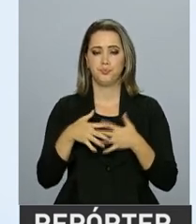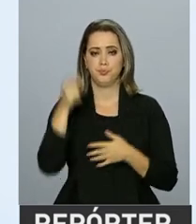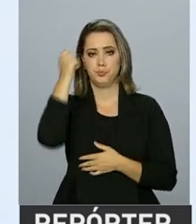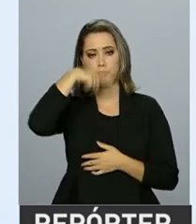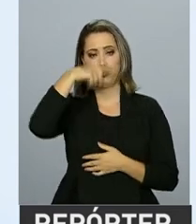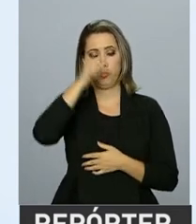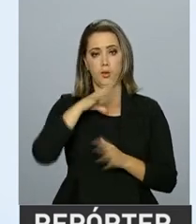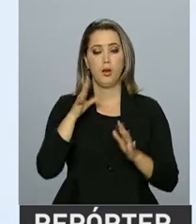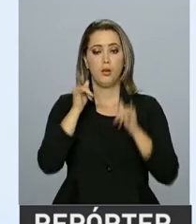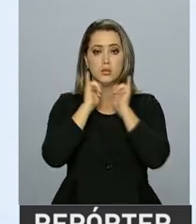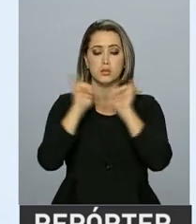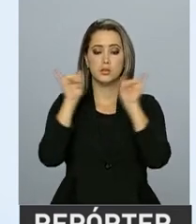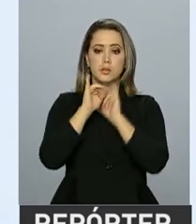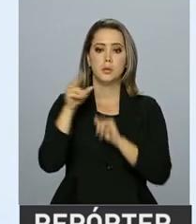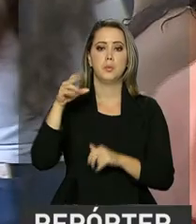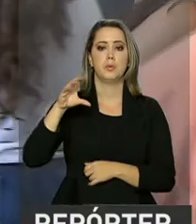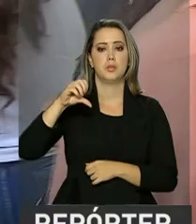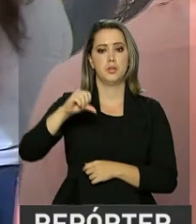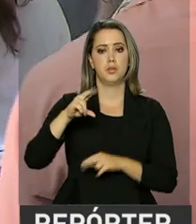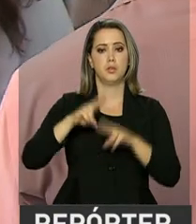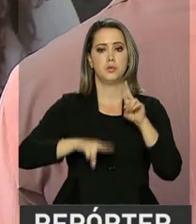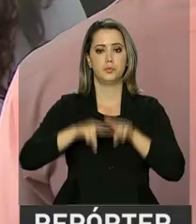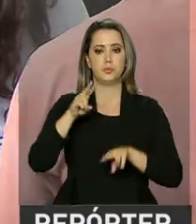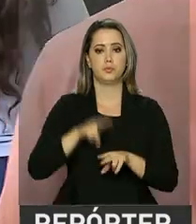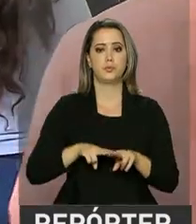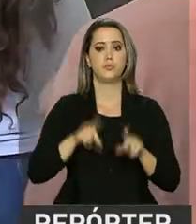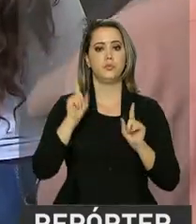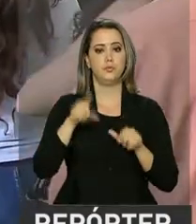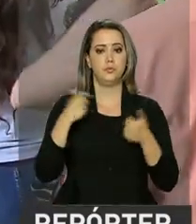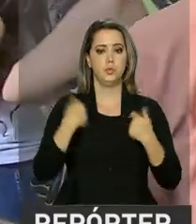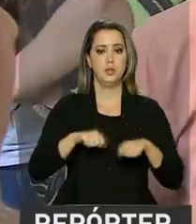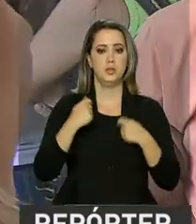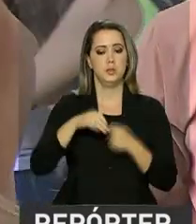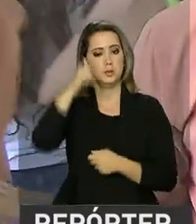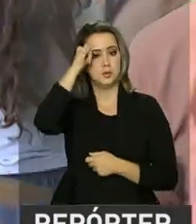A campanha vai até o dia 9 de junho. É necessário se prevenir e é uma oportunidade, né?